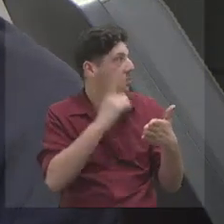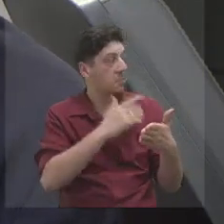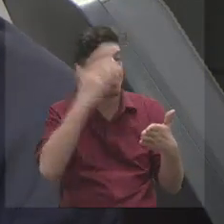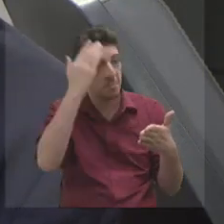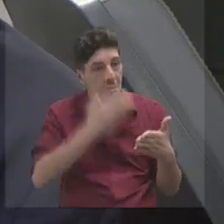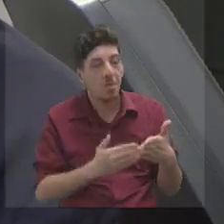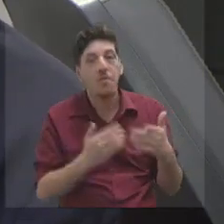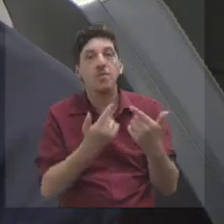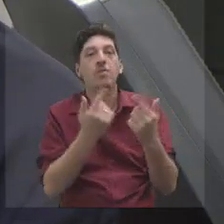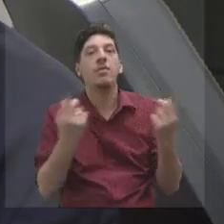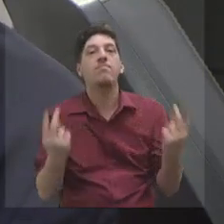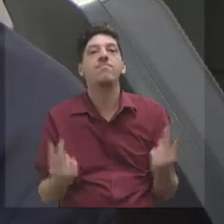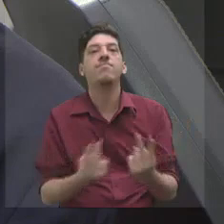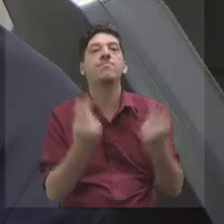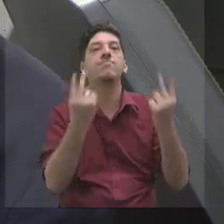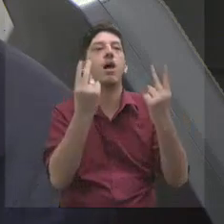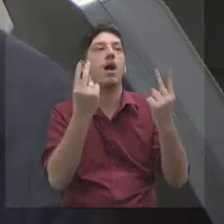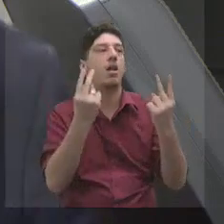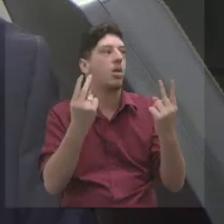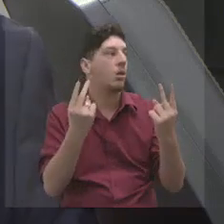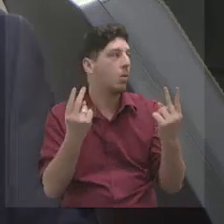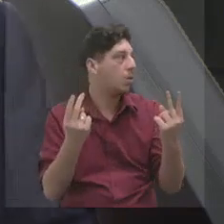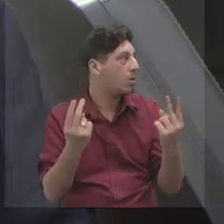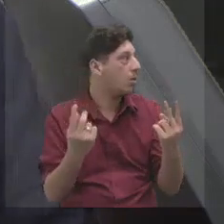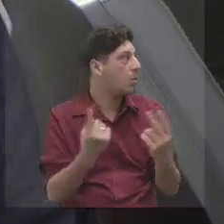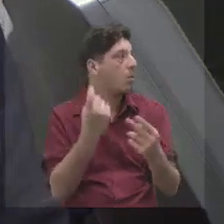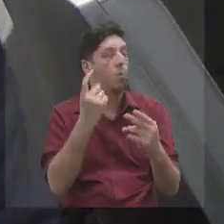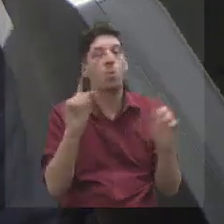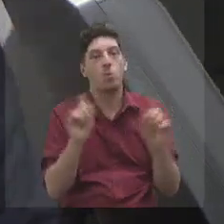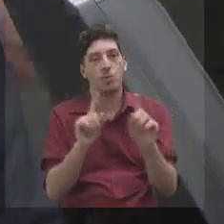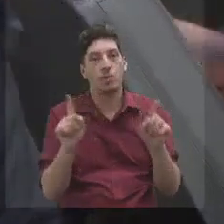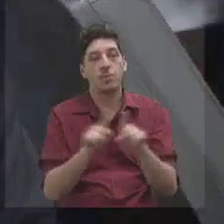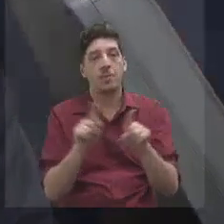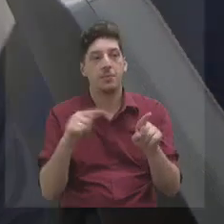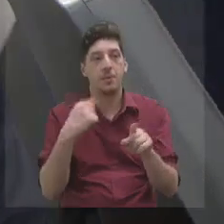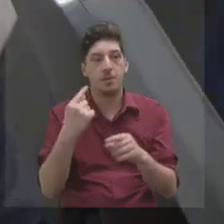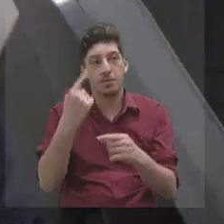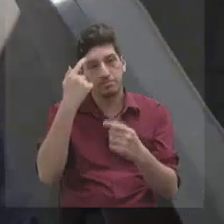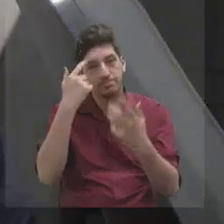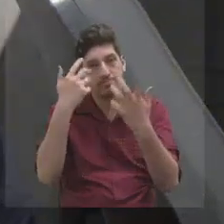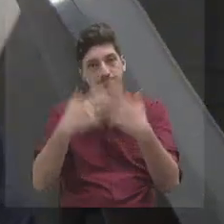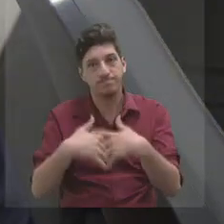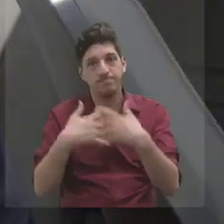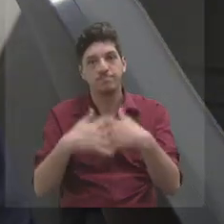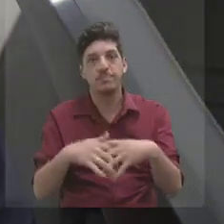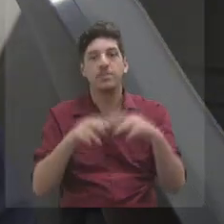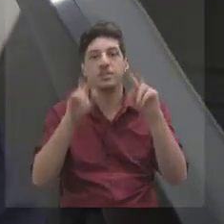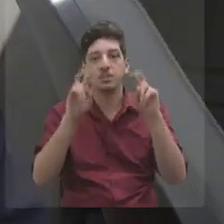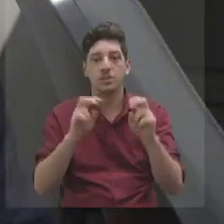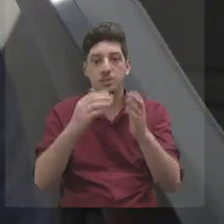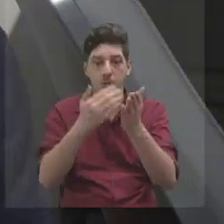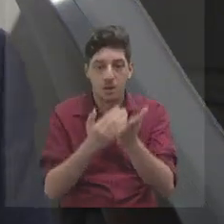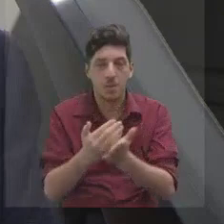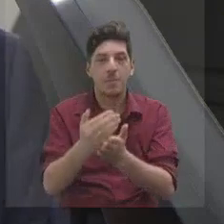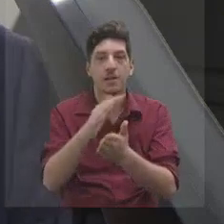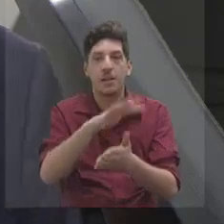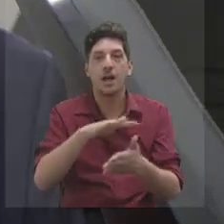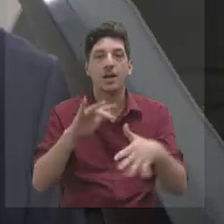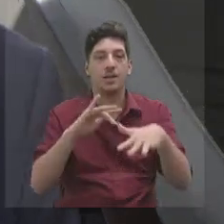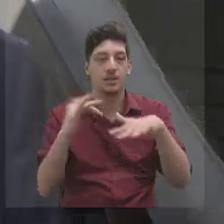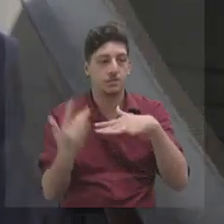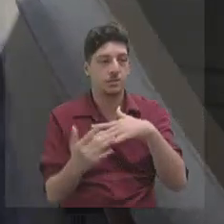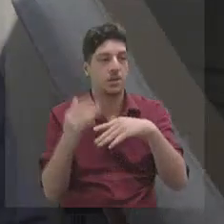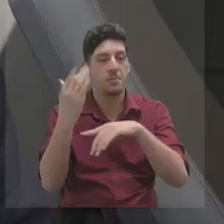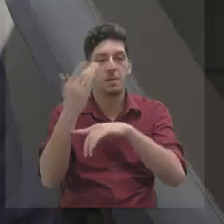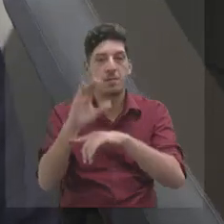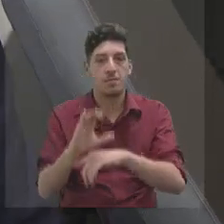nenhuma região acha Até que a gente pegar nesse assunto aí começa nas redes sociais a